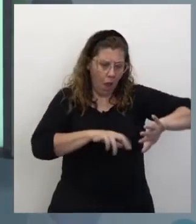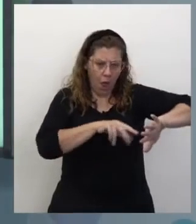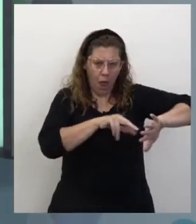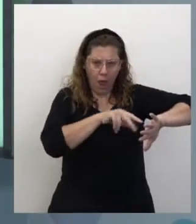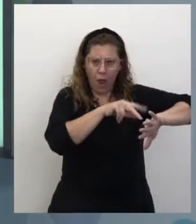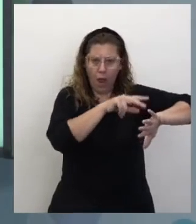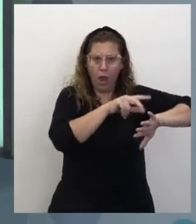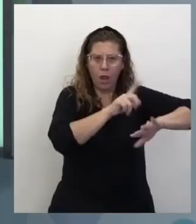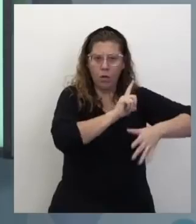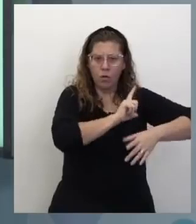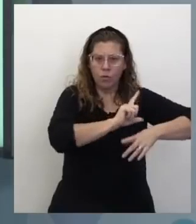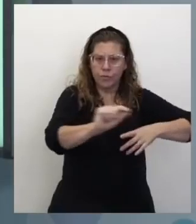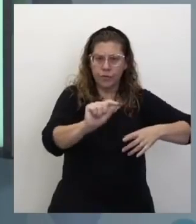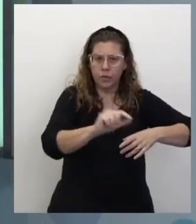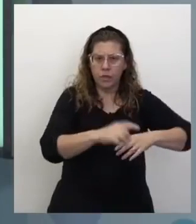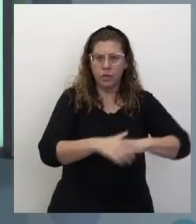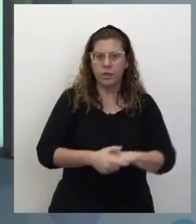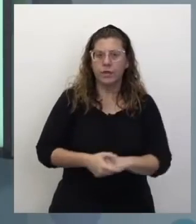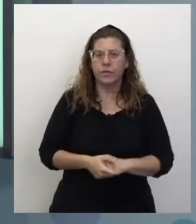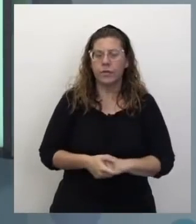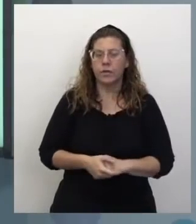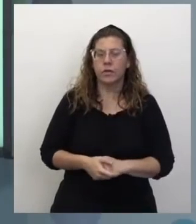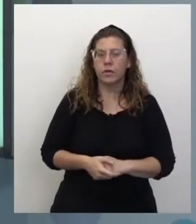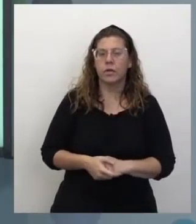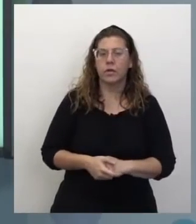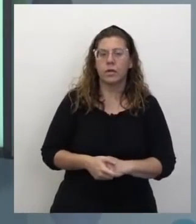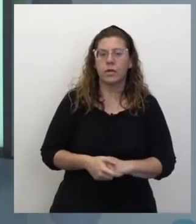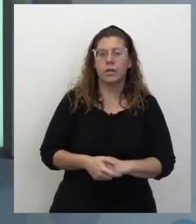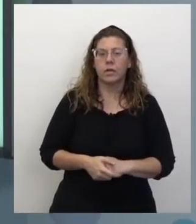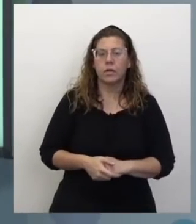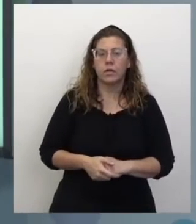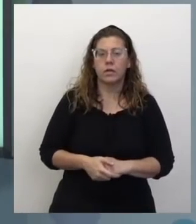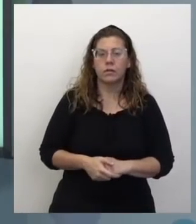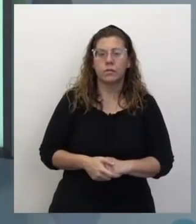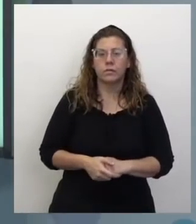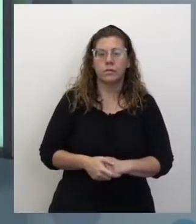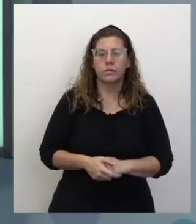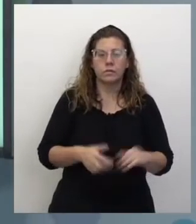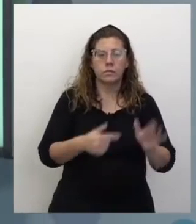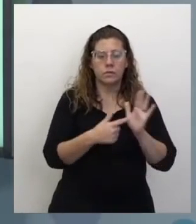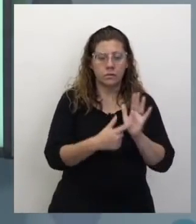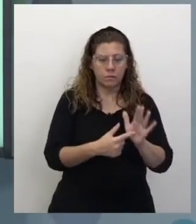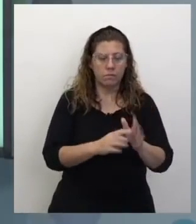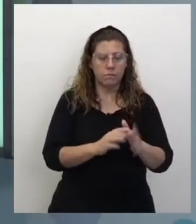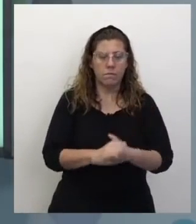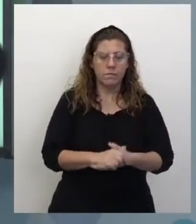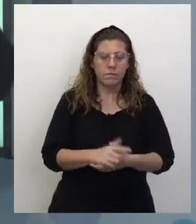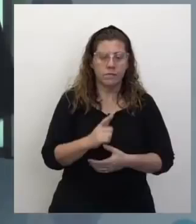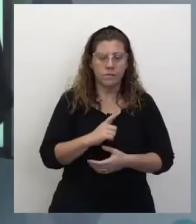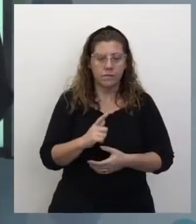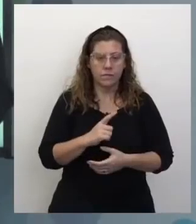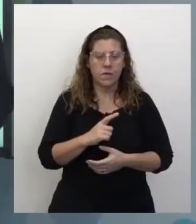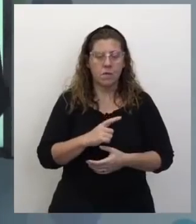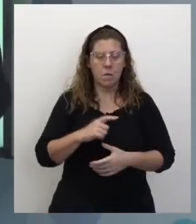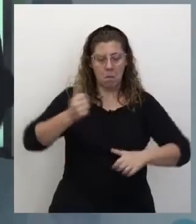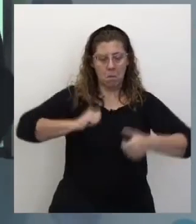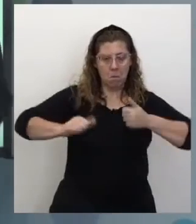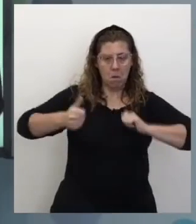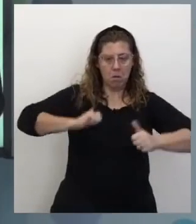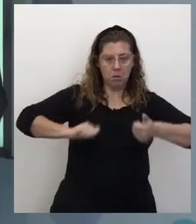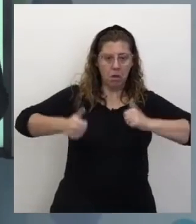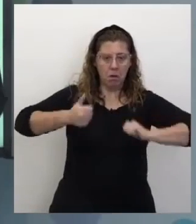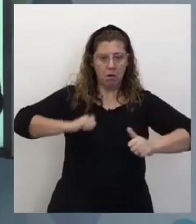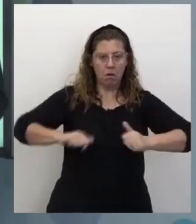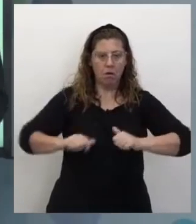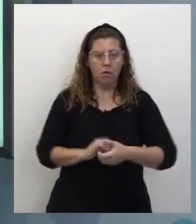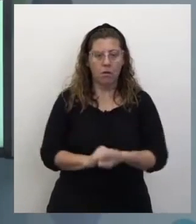do prédio, né? E fala, why are you doing this? Né? Então o Serial Eating Guy faz isso também. Ou se não, tem lá um ator lá que, né, não